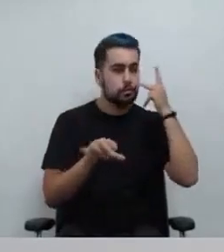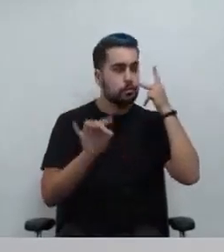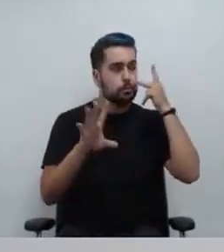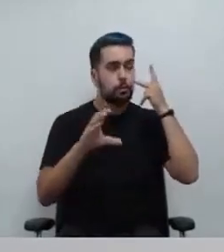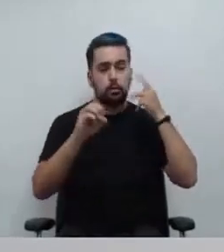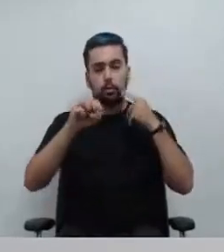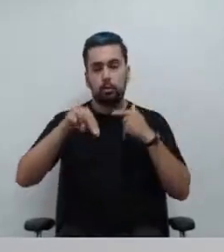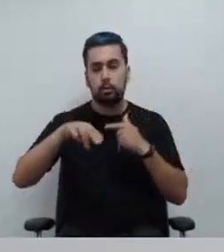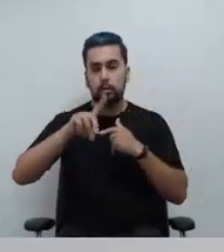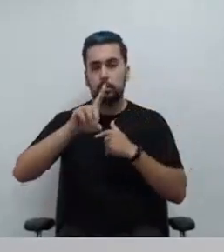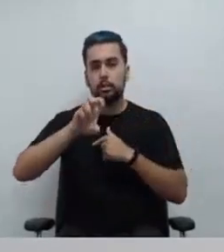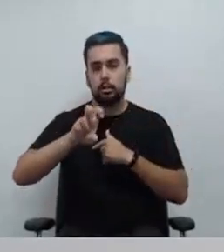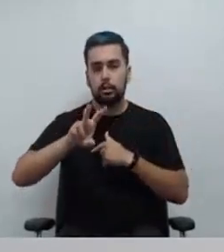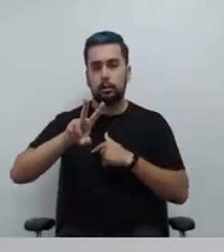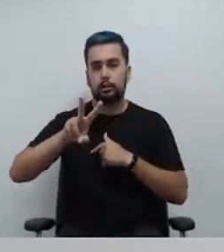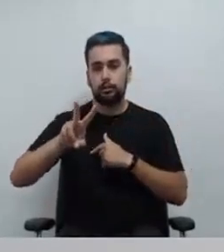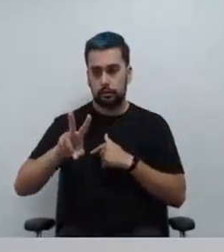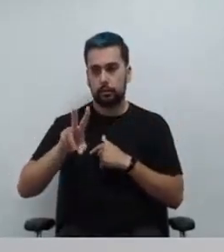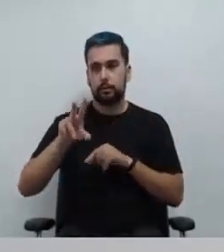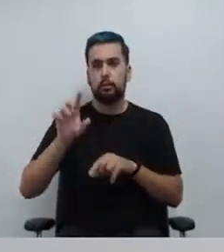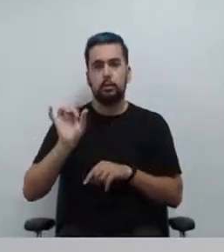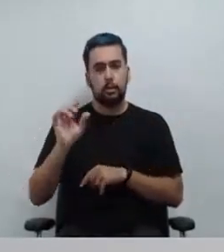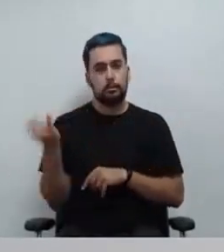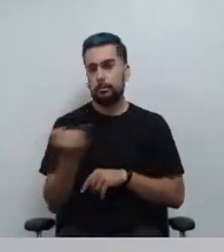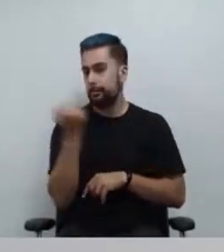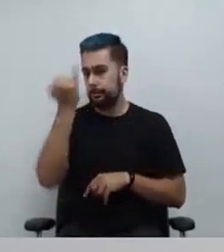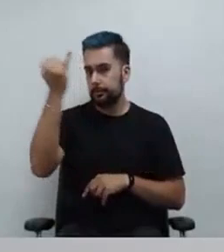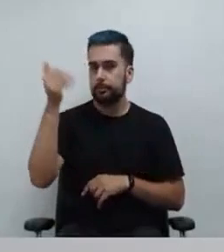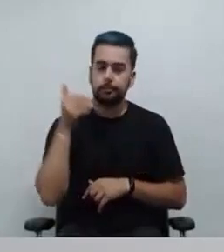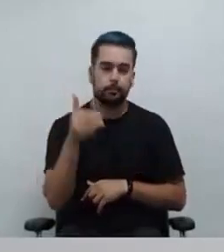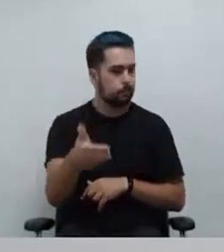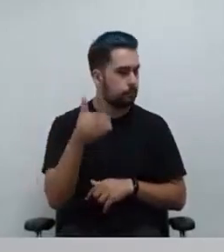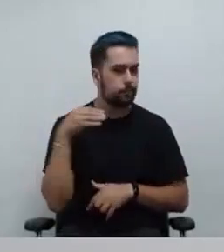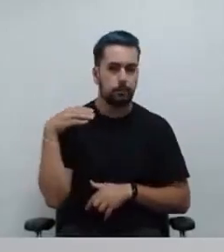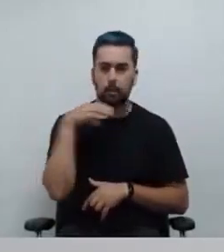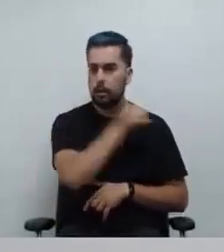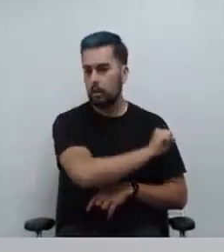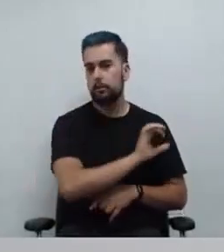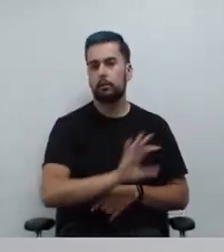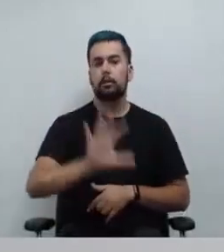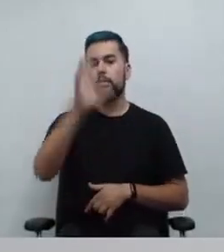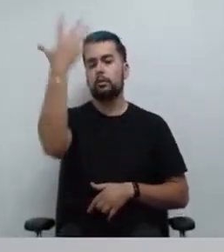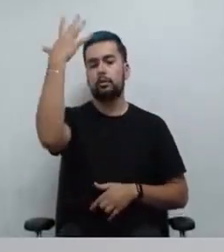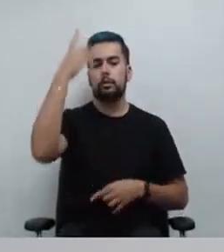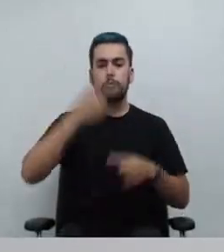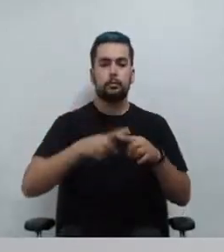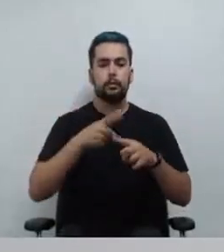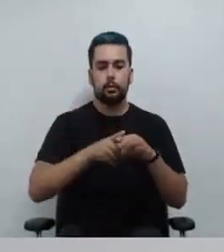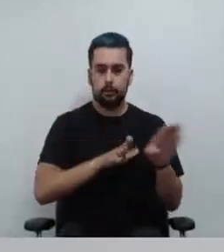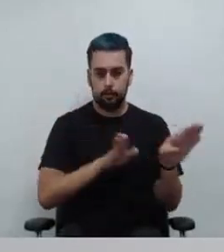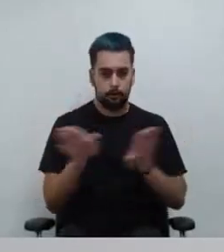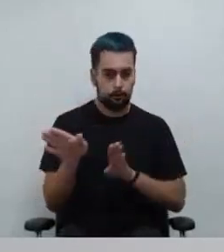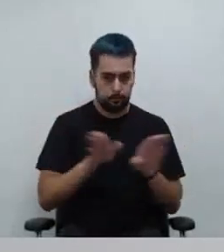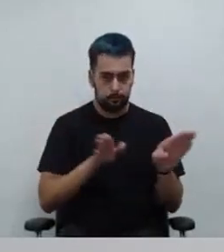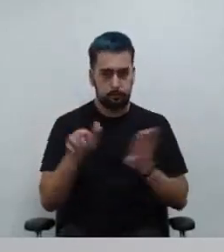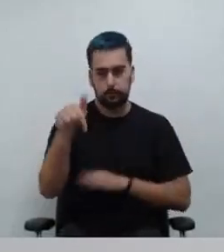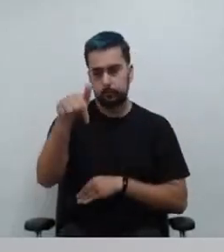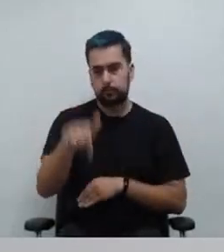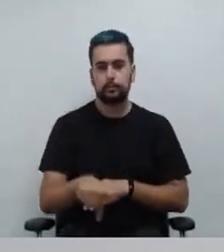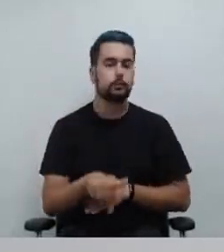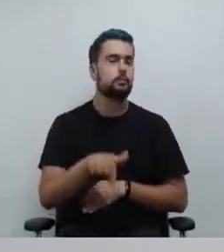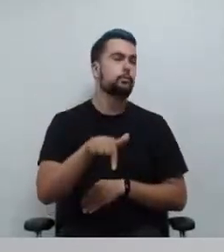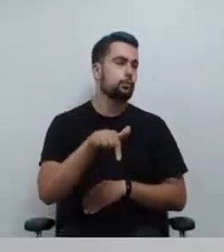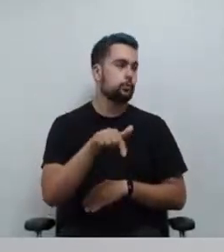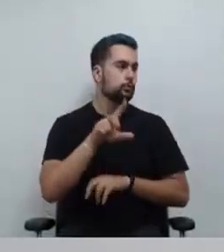que de fato é muito importante. Então esperamos, Luiz, que isso em breve aí aconteça, pois o acesso aqui, sem sombra